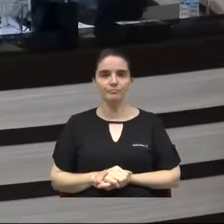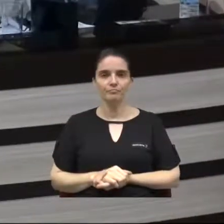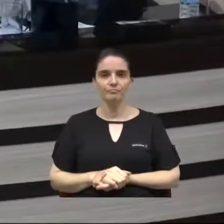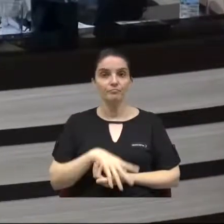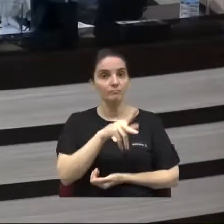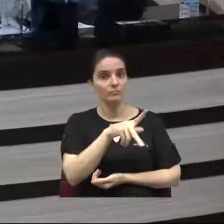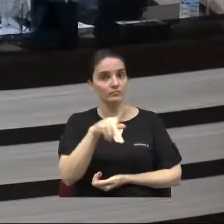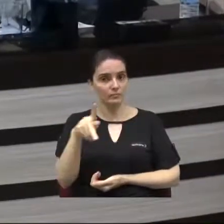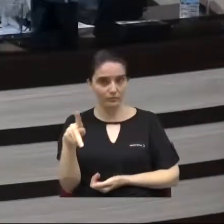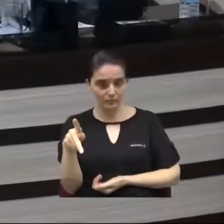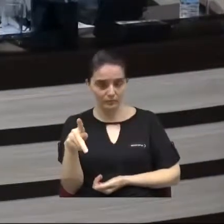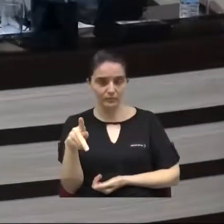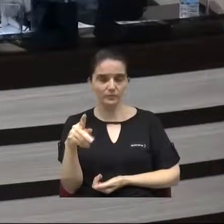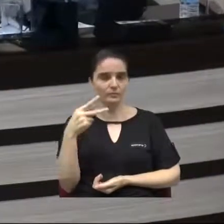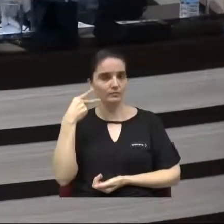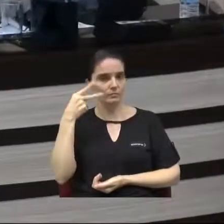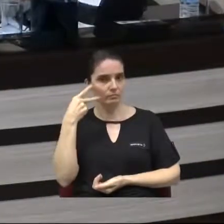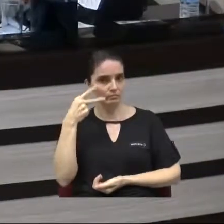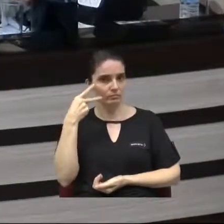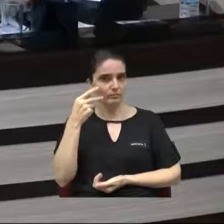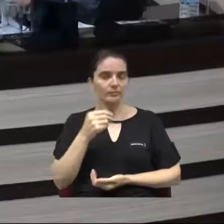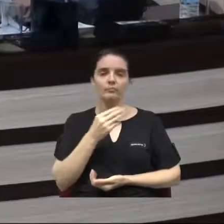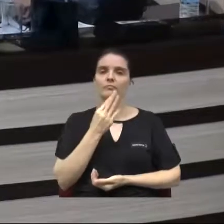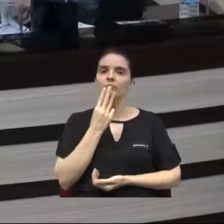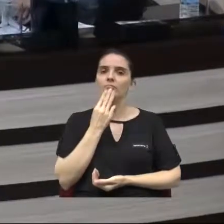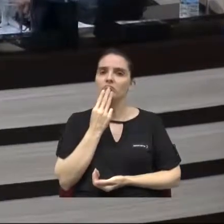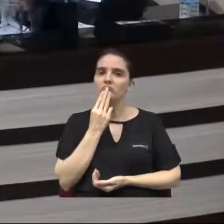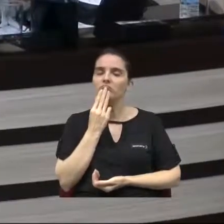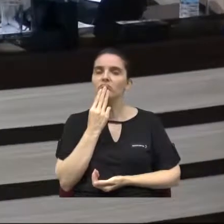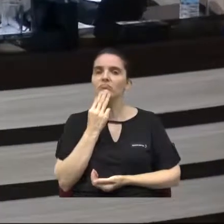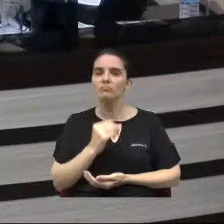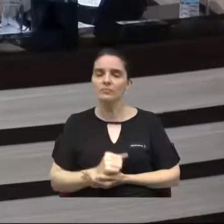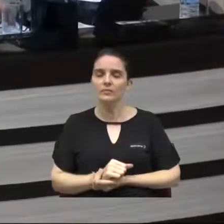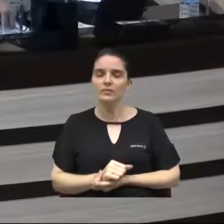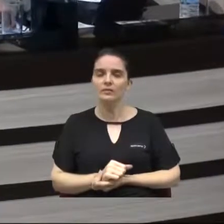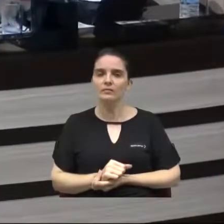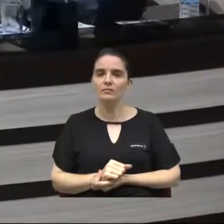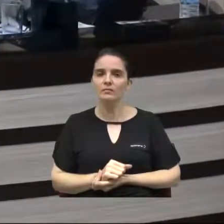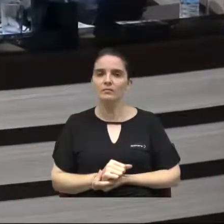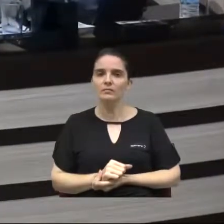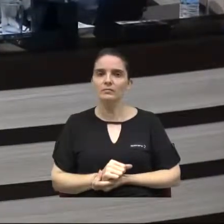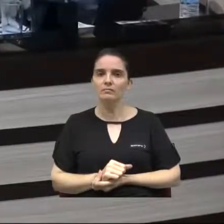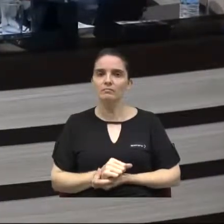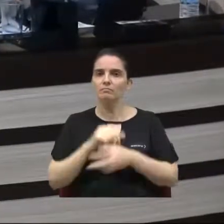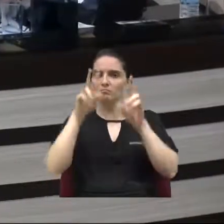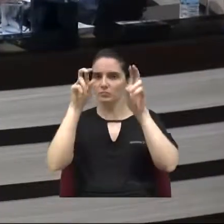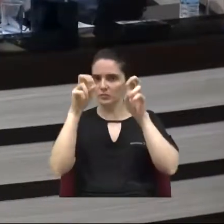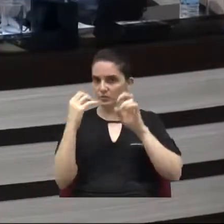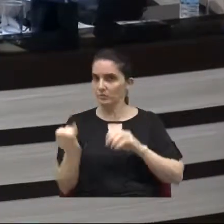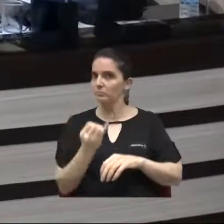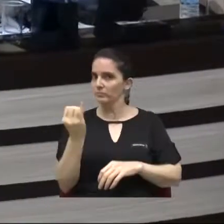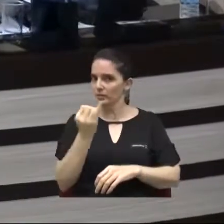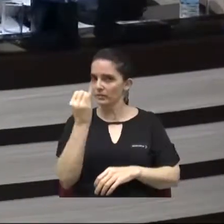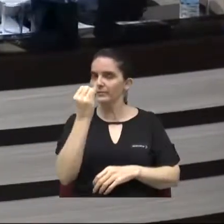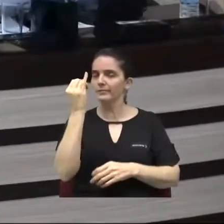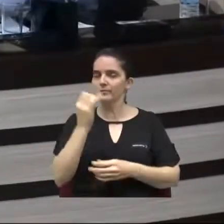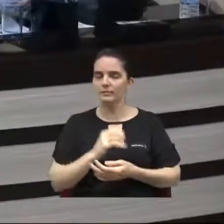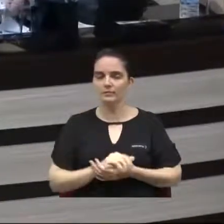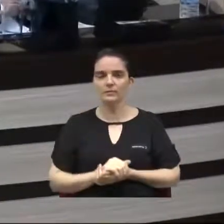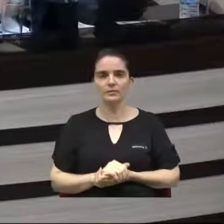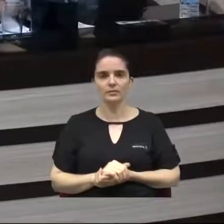Senhor presidente, nobres pares, o vereador Vaguinho traz um assunto extremamente importante, que